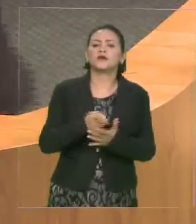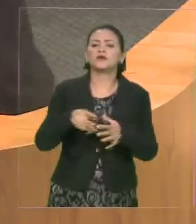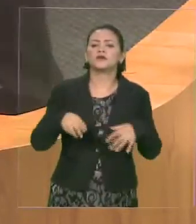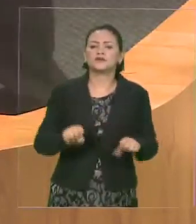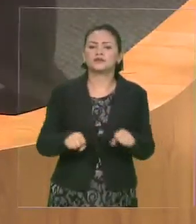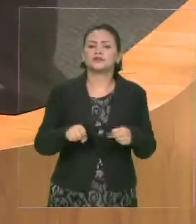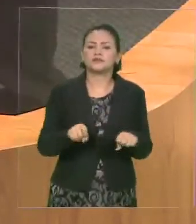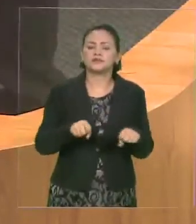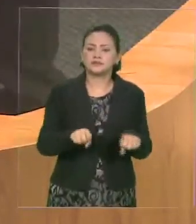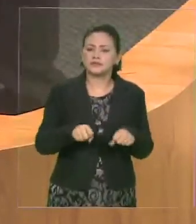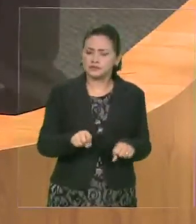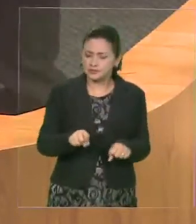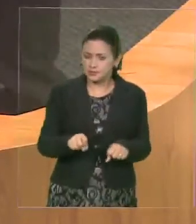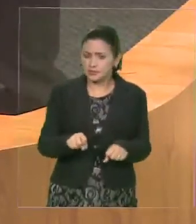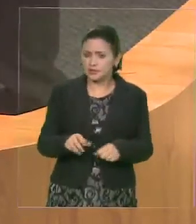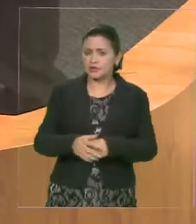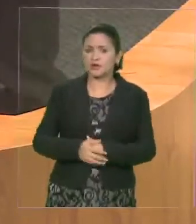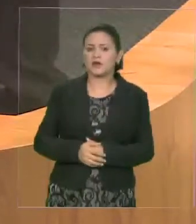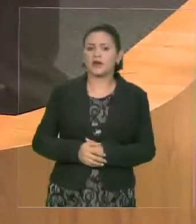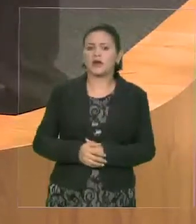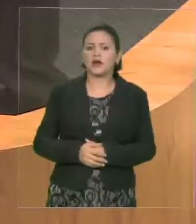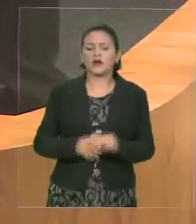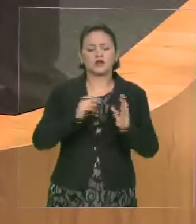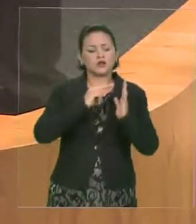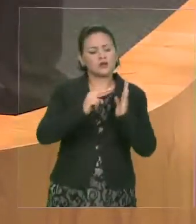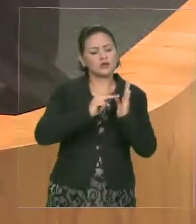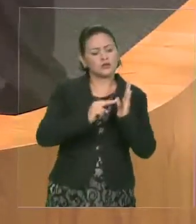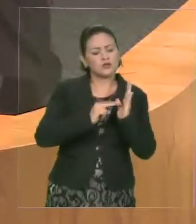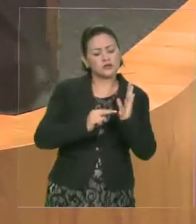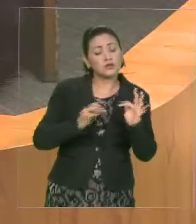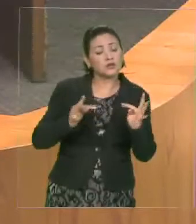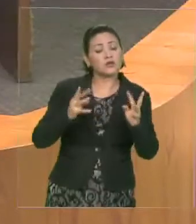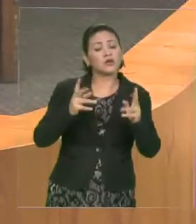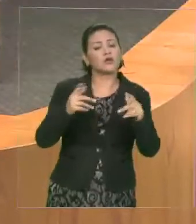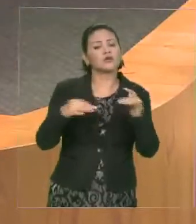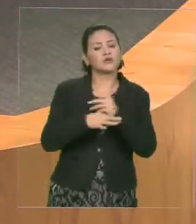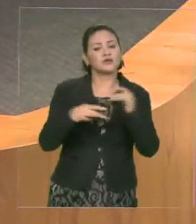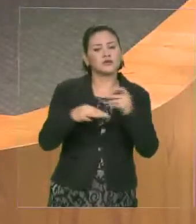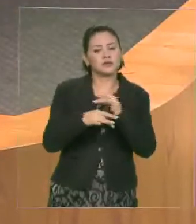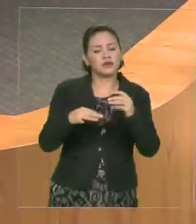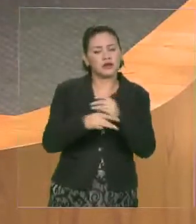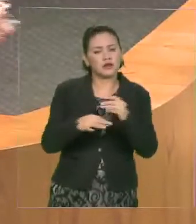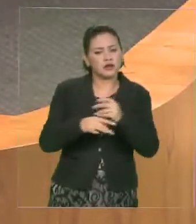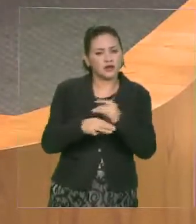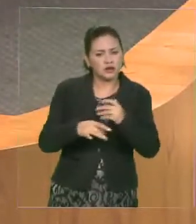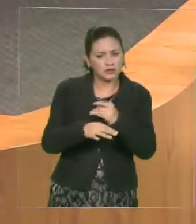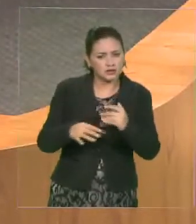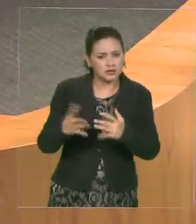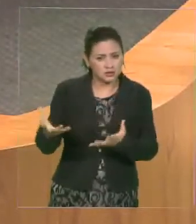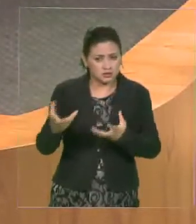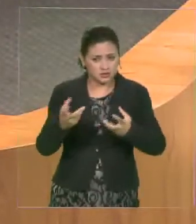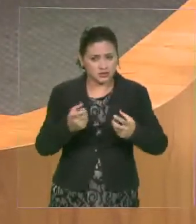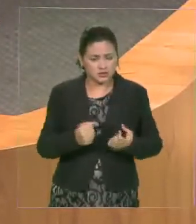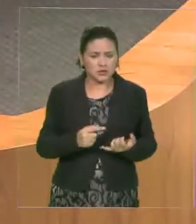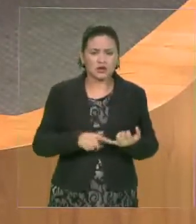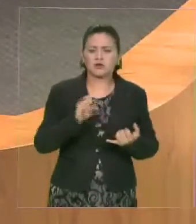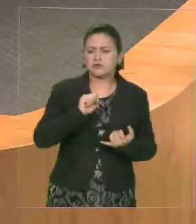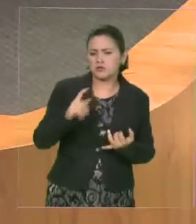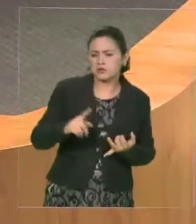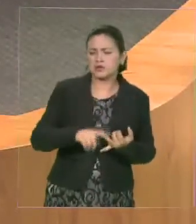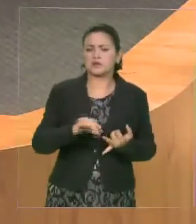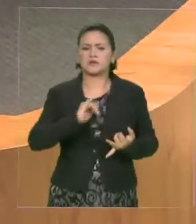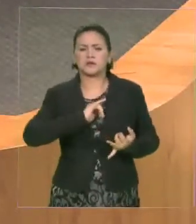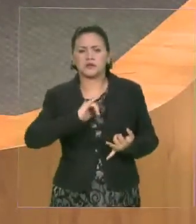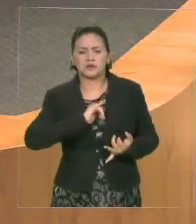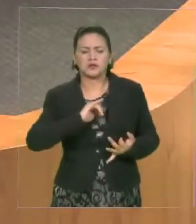essas motoniveladoras? A lista de todos os municípios contemplados. Quantas motoniveladoras vão vir para São Luís, para Imperatriz, para Grajaú,